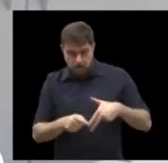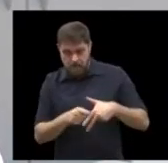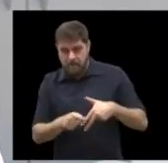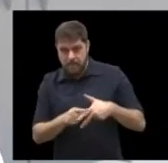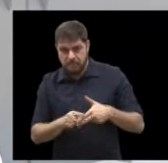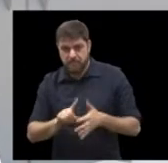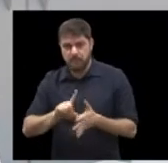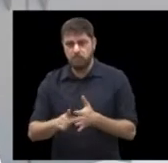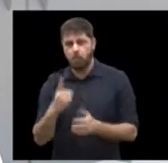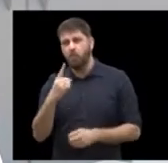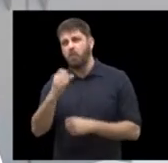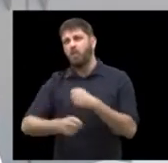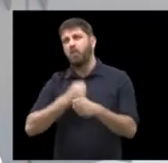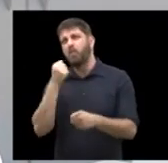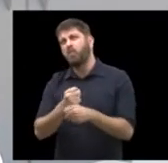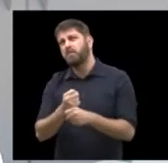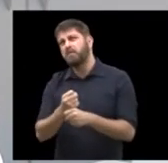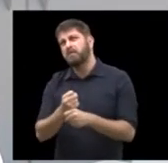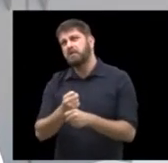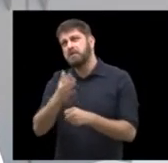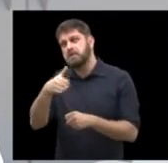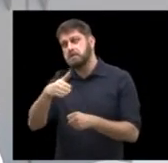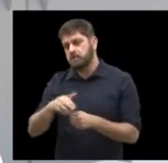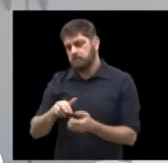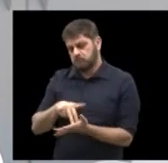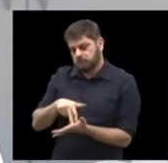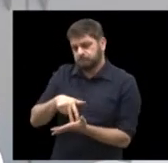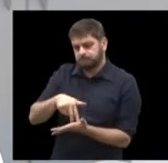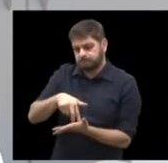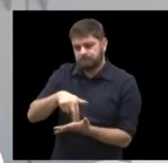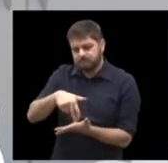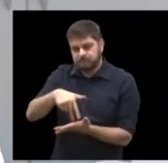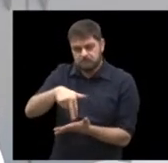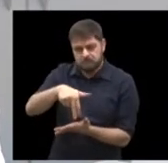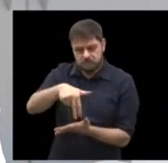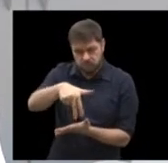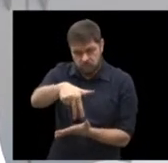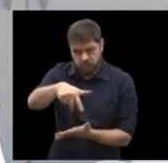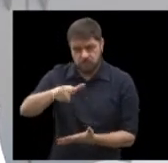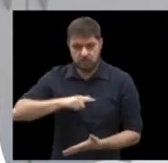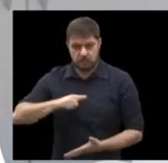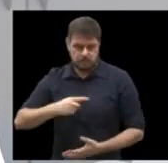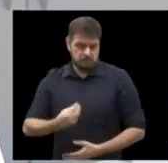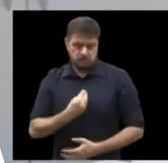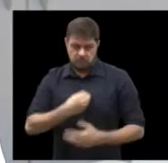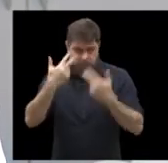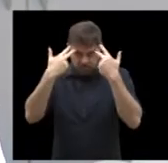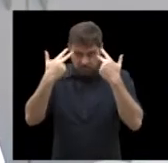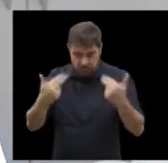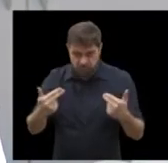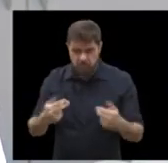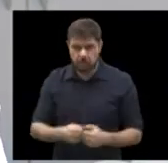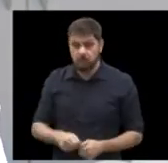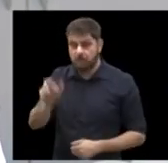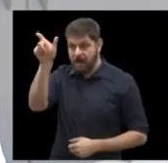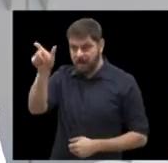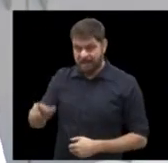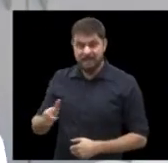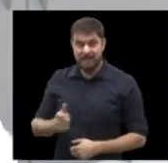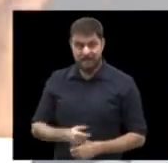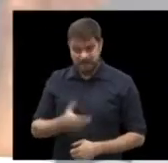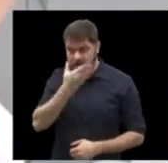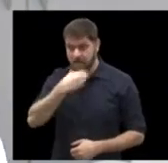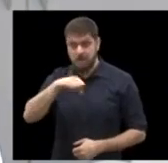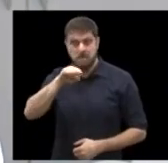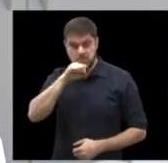daqui depois de um ano e meio, mais ou menos, andando, tendo uma atividade da vida normal, até conseguiu ser pai. Na verdade,